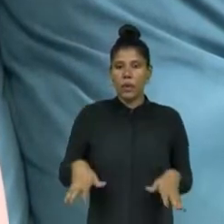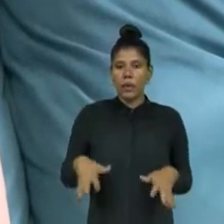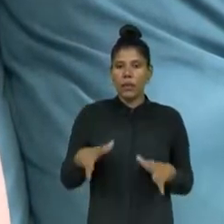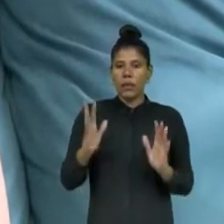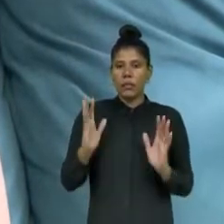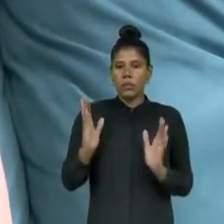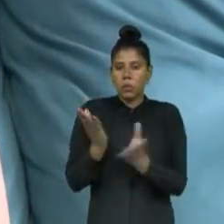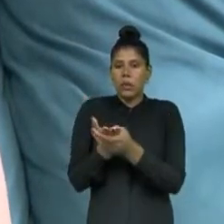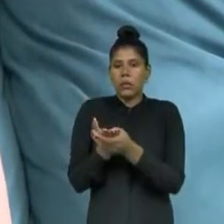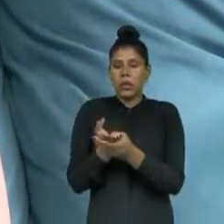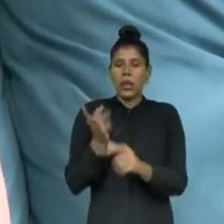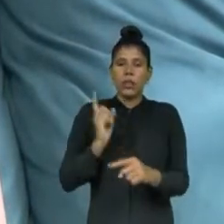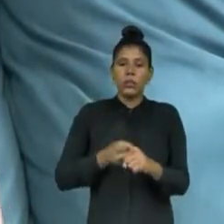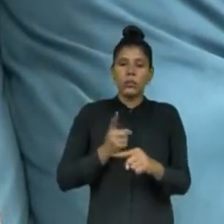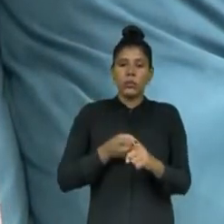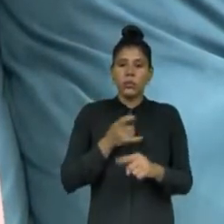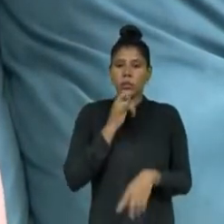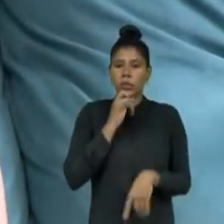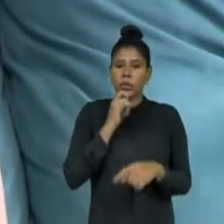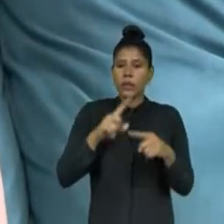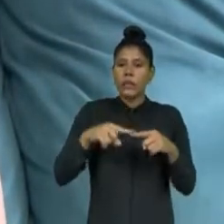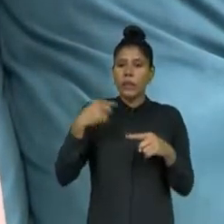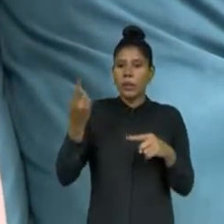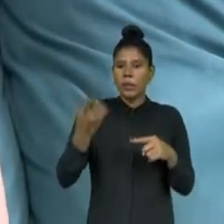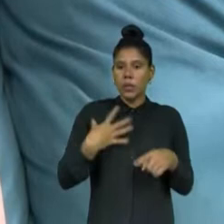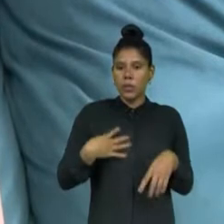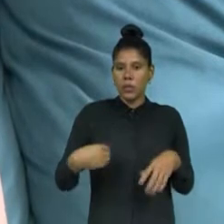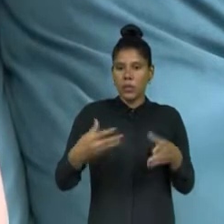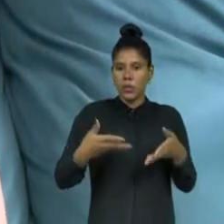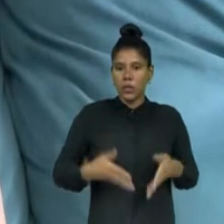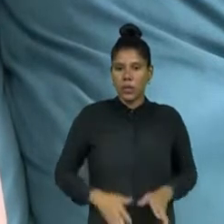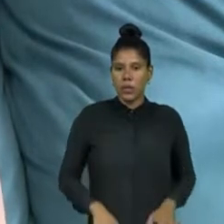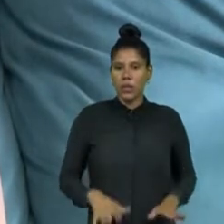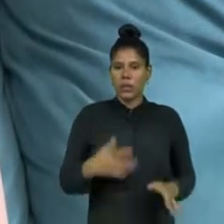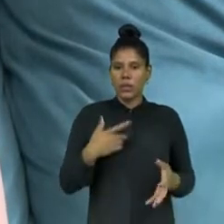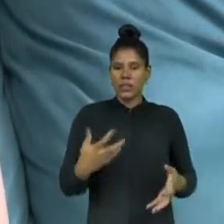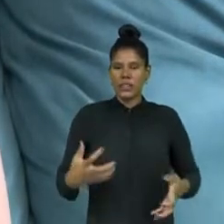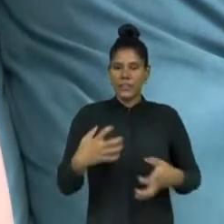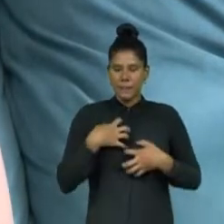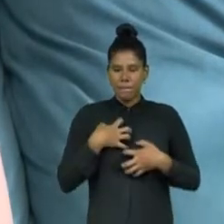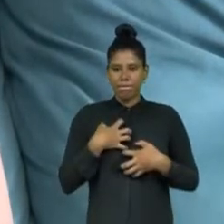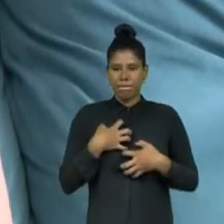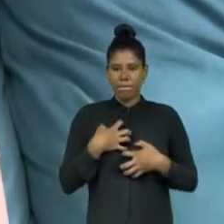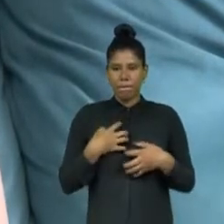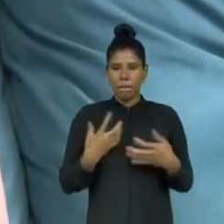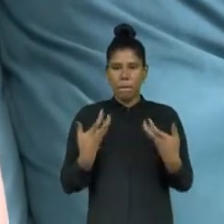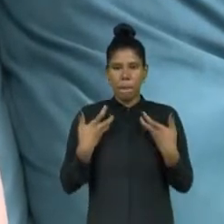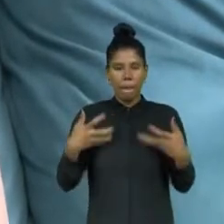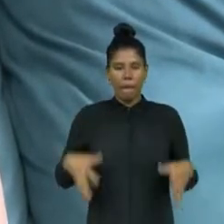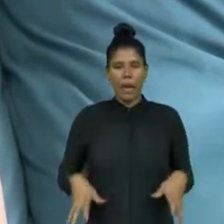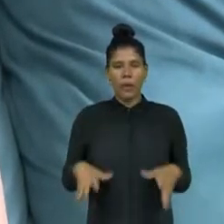acho que, inclusive, logo depois que você tem um filho, você fica muito fragilizado, né? E eu não quis